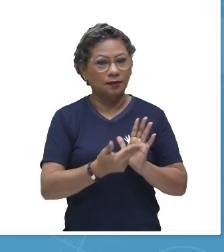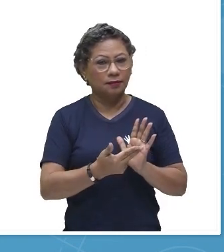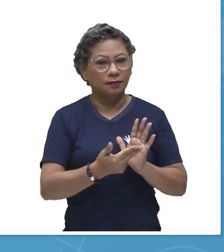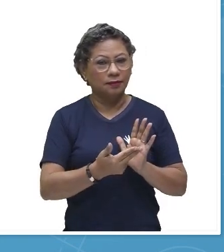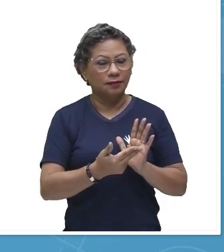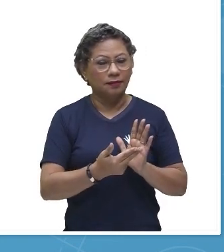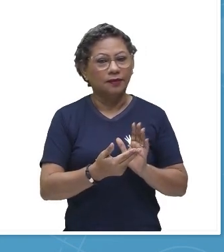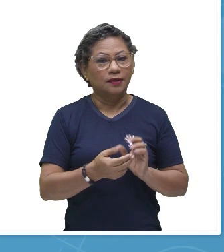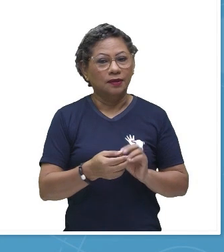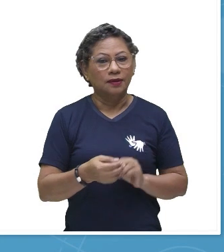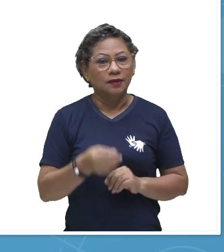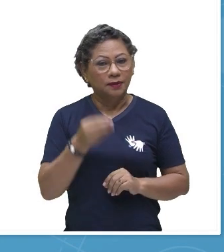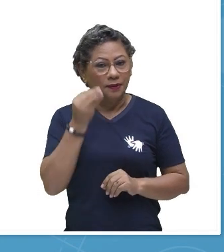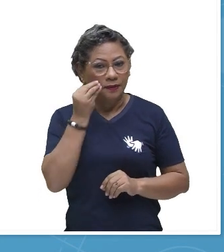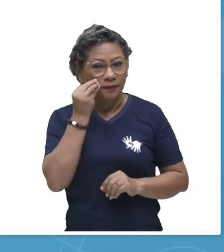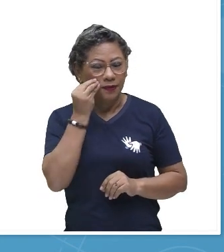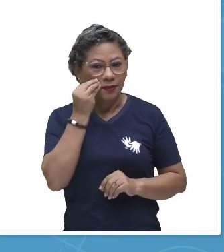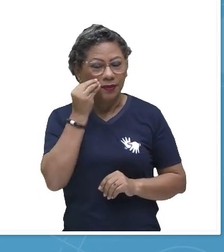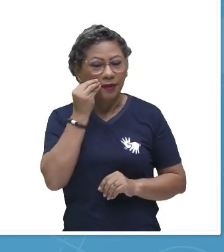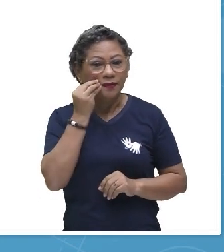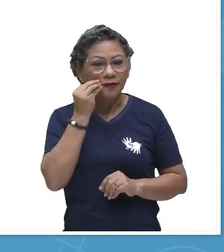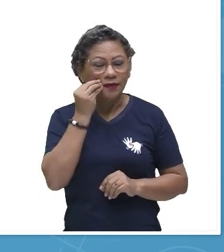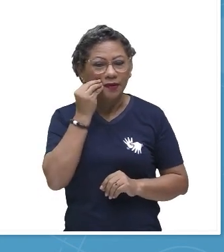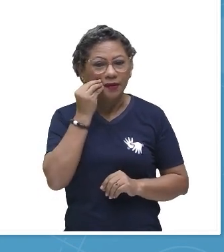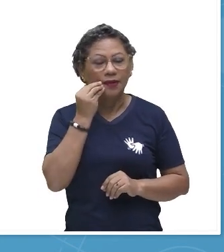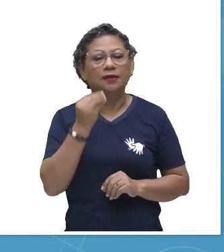Ó, eu vou fazer aqui a outra seta.